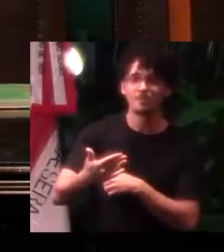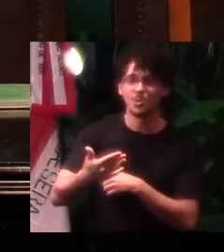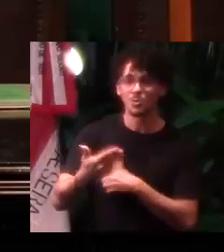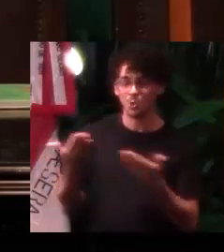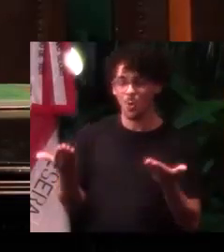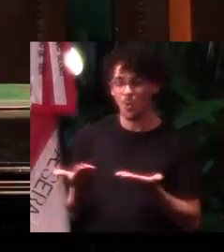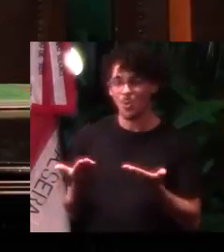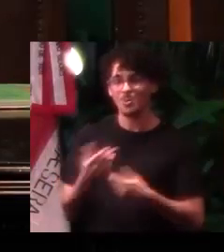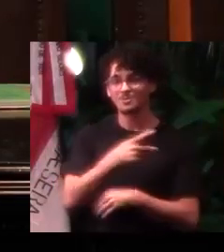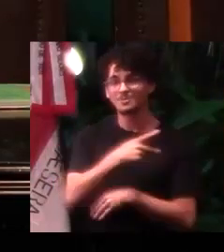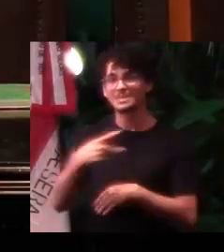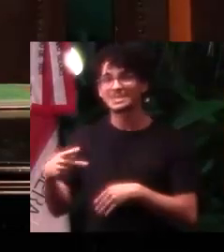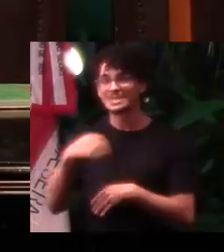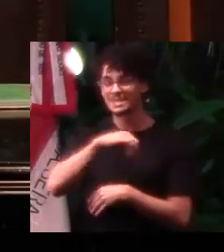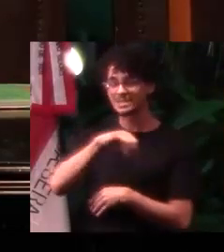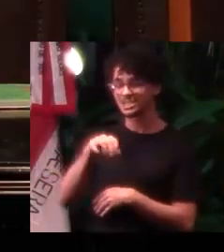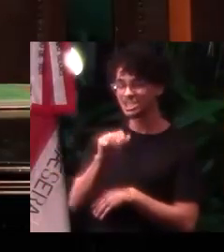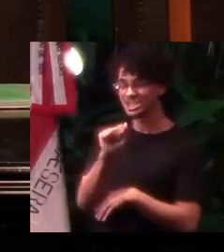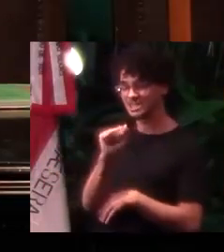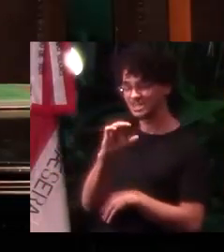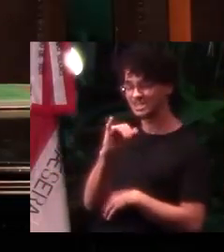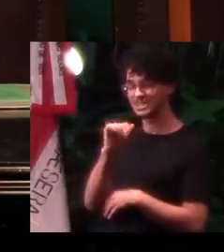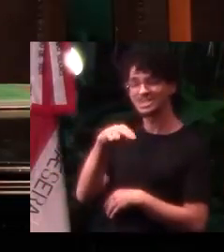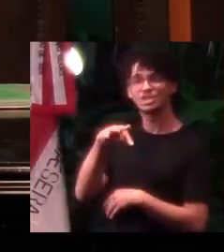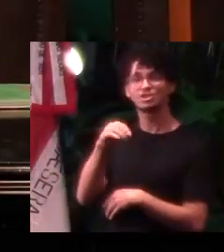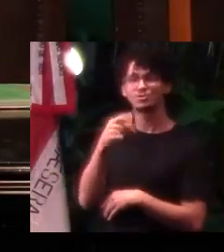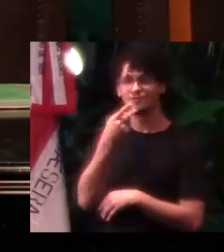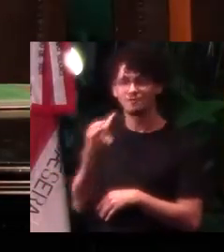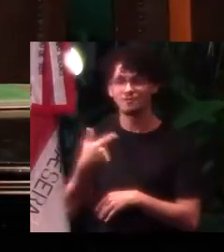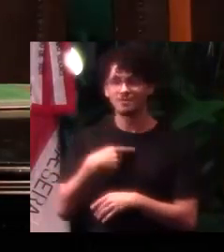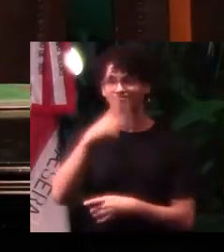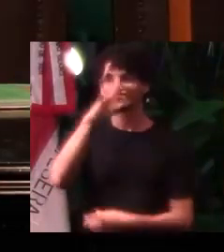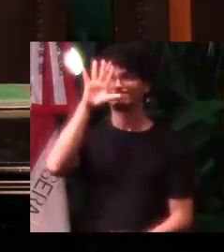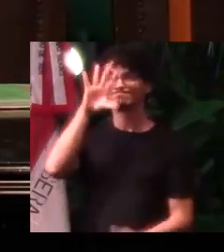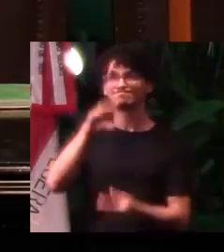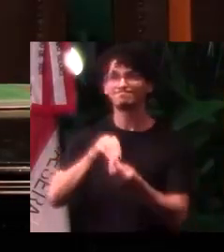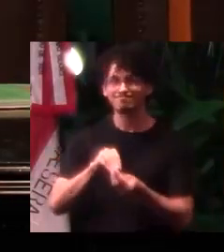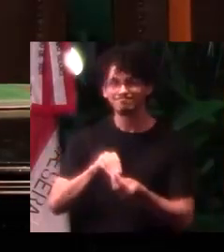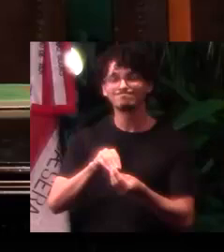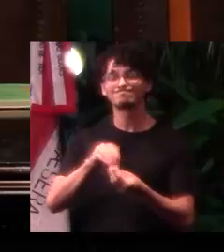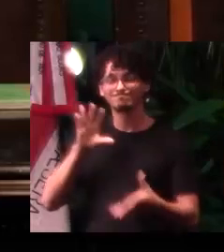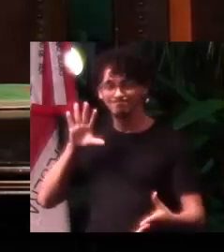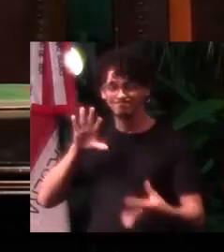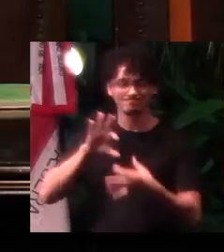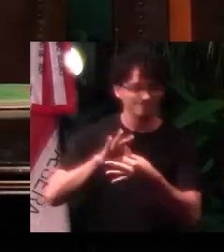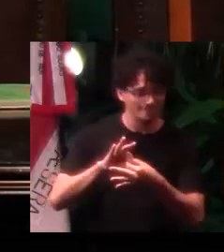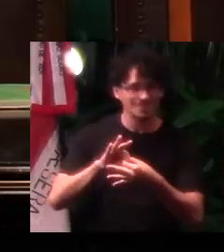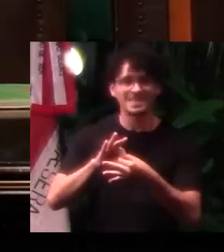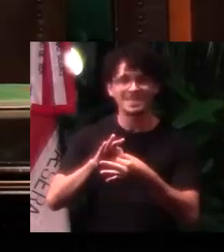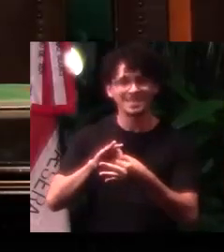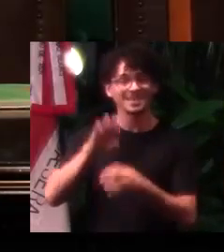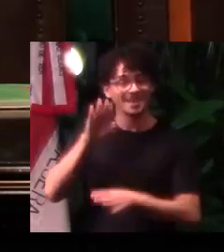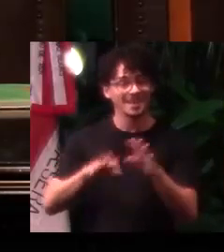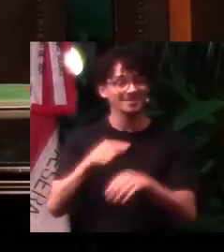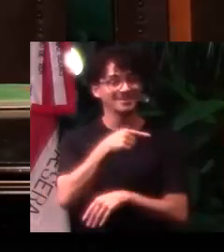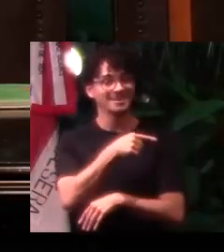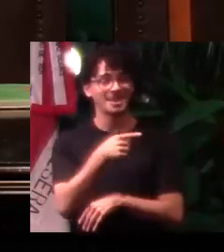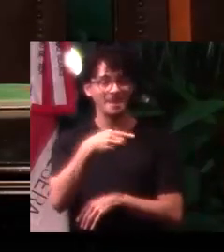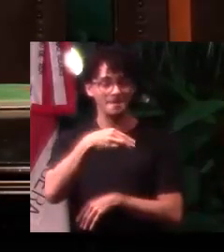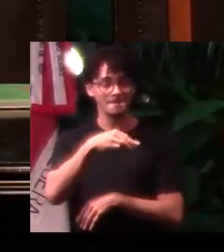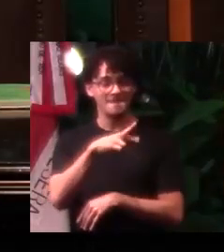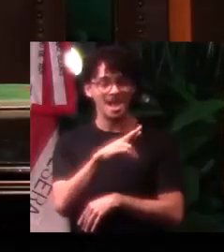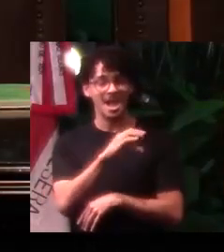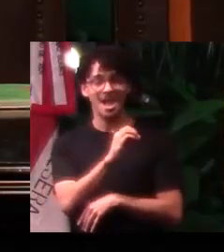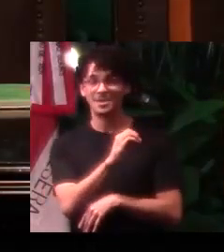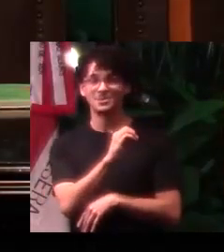Jacinto, uma amplitude e uma concretude que, possivelmente, Mário de Andrade não havia pensado quando ele falou em